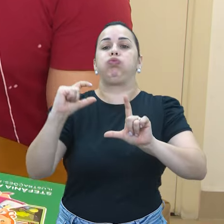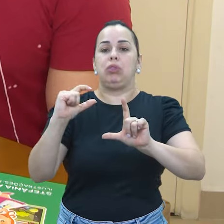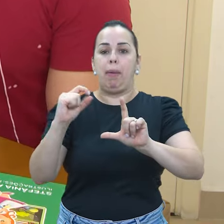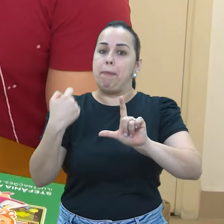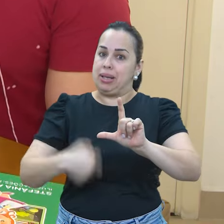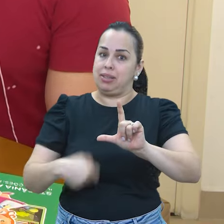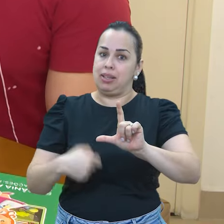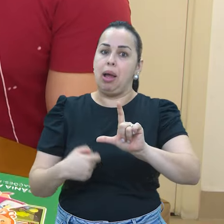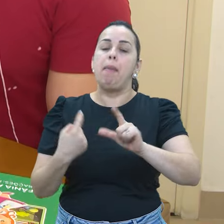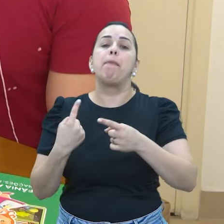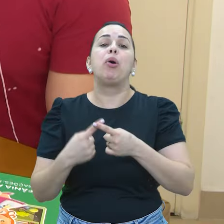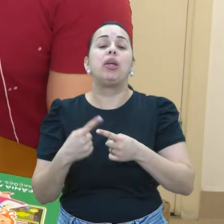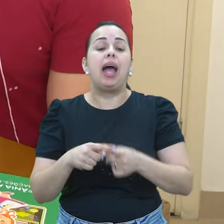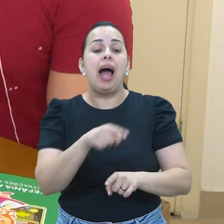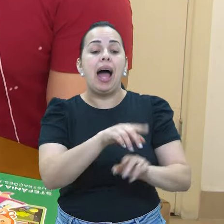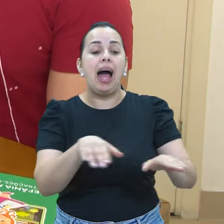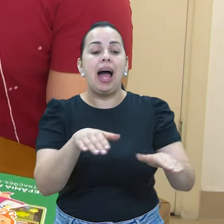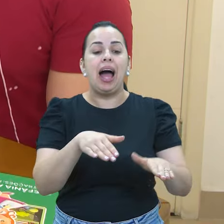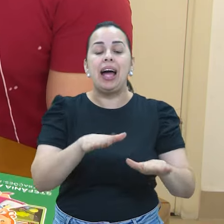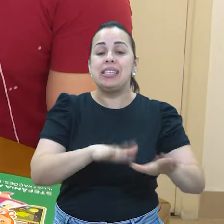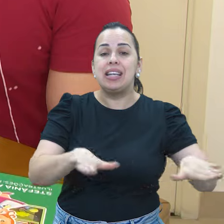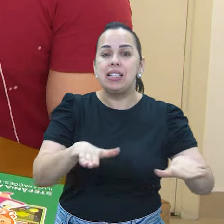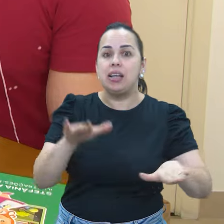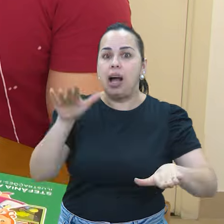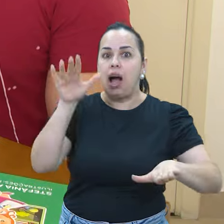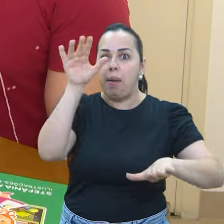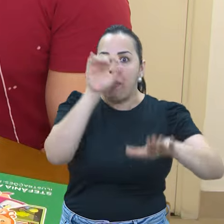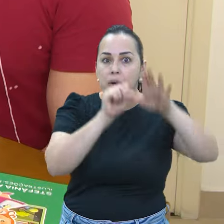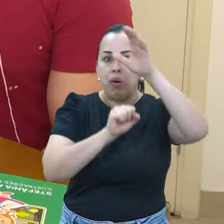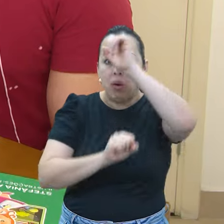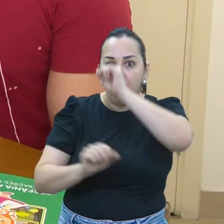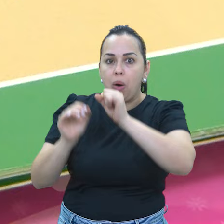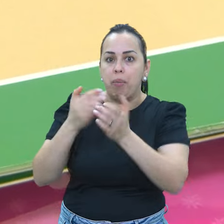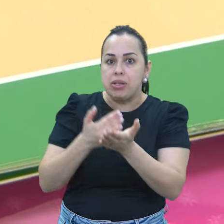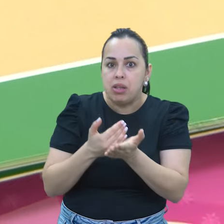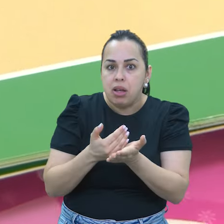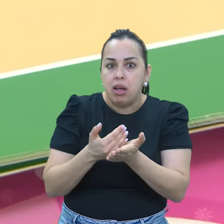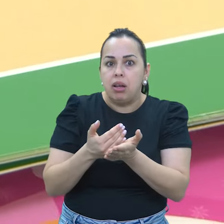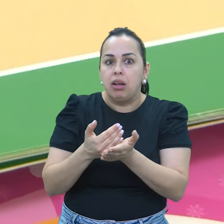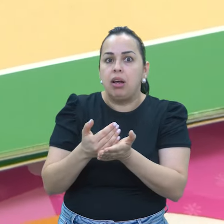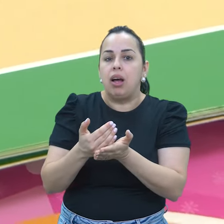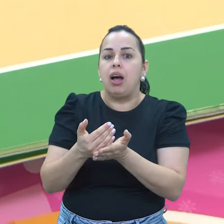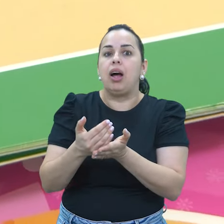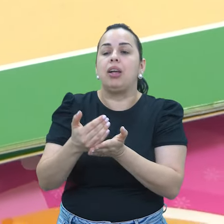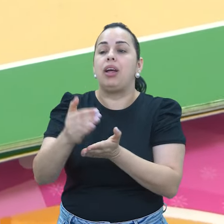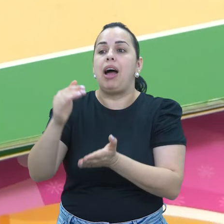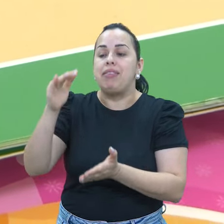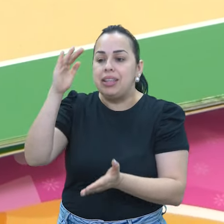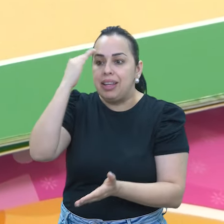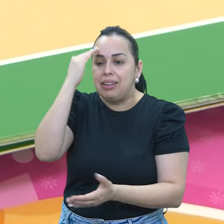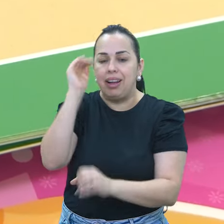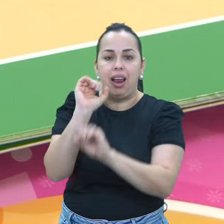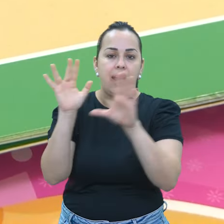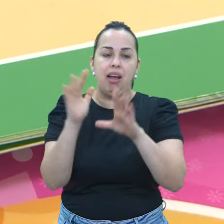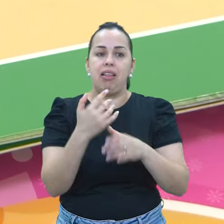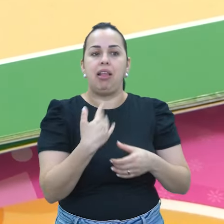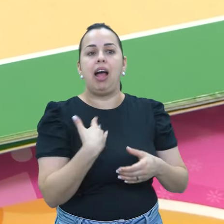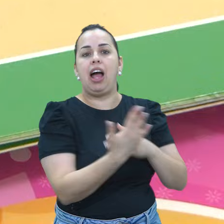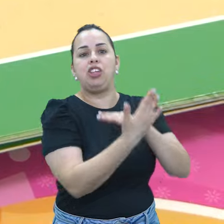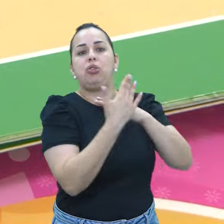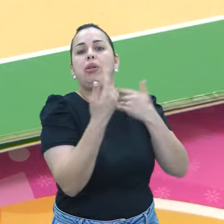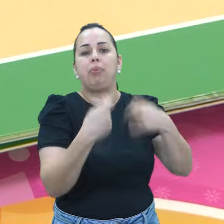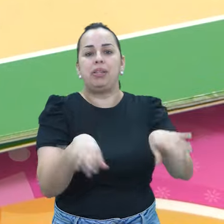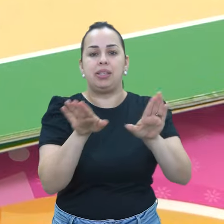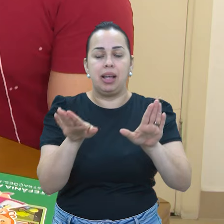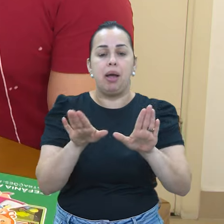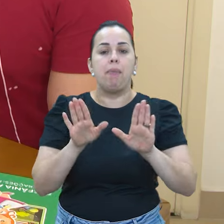enquanto educadora, sim, de fazer o livro todo com letra bastão, que é letra de forma maiúscula. Por quê? Para essa criança que está no processo de alfabetização ter